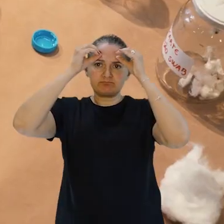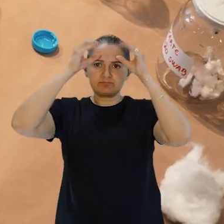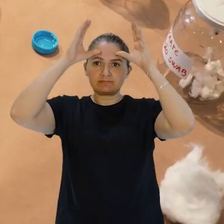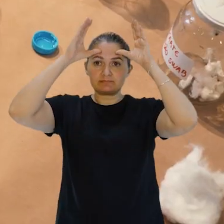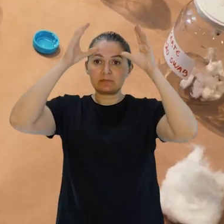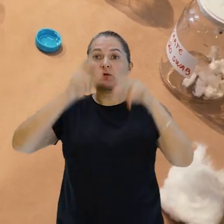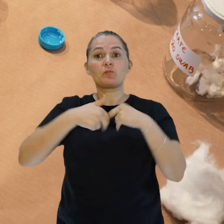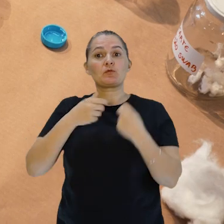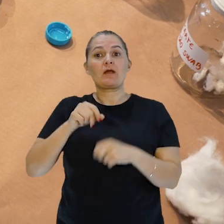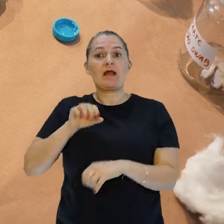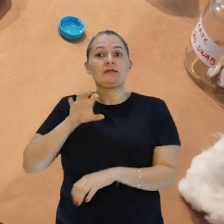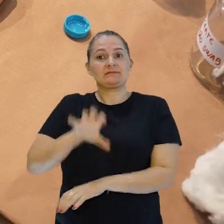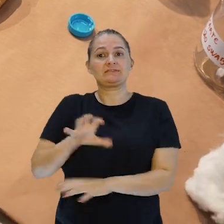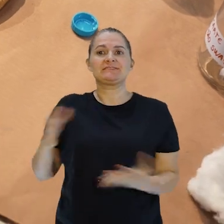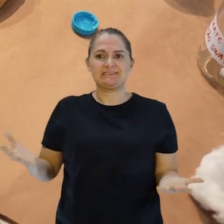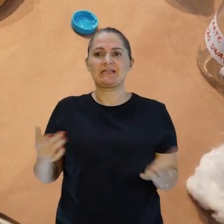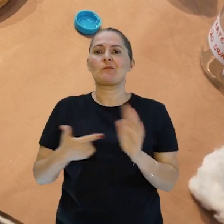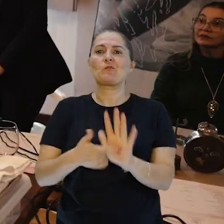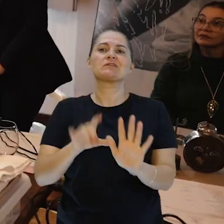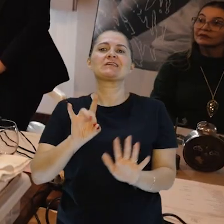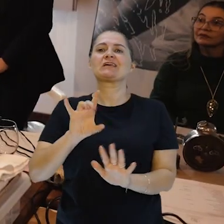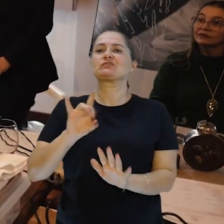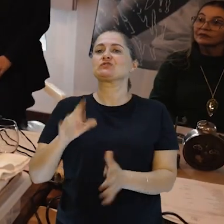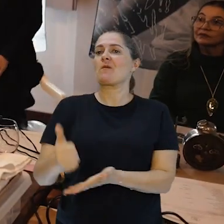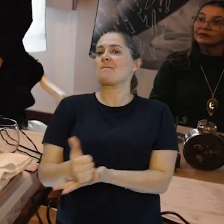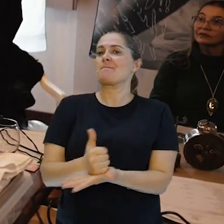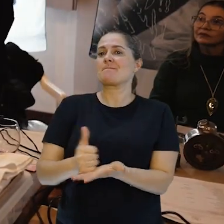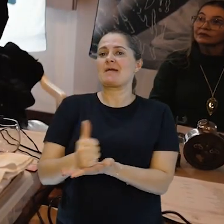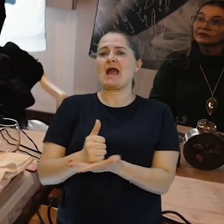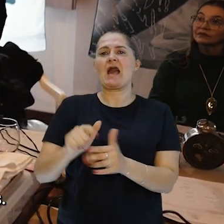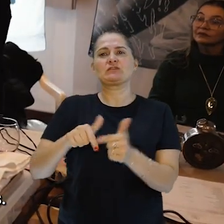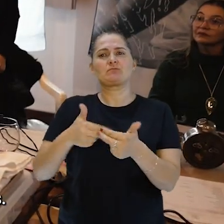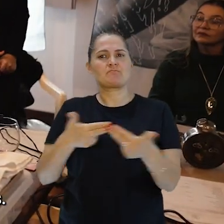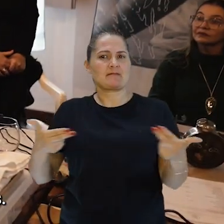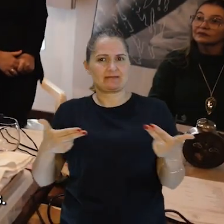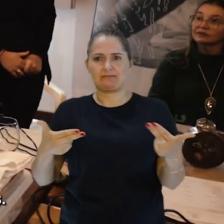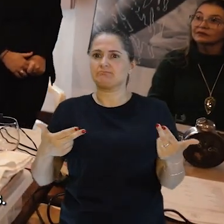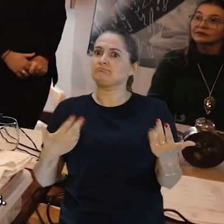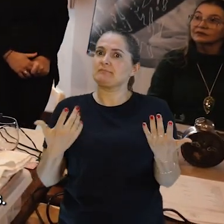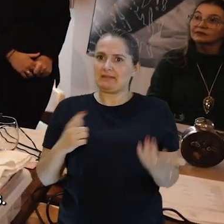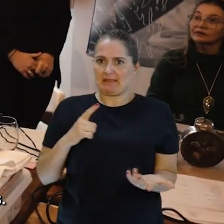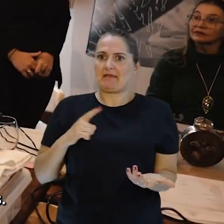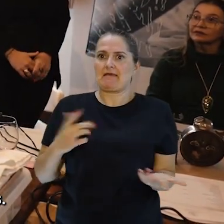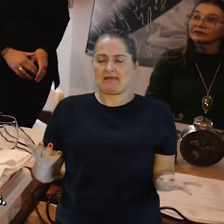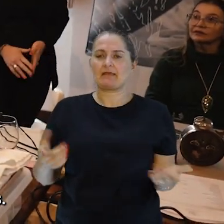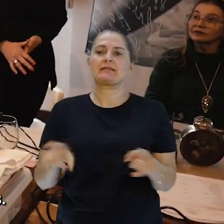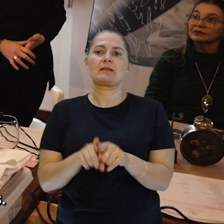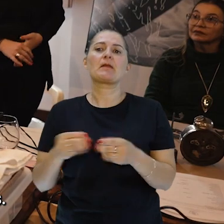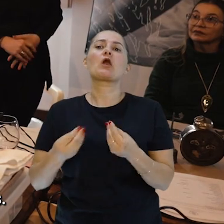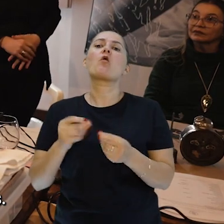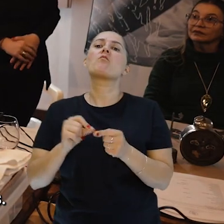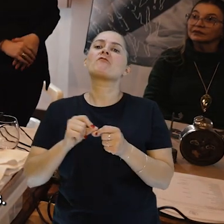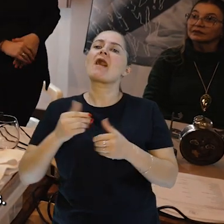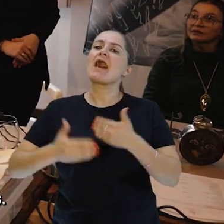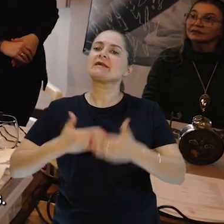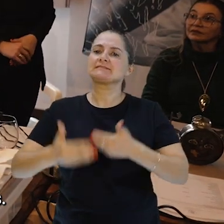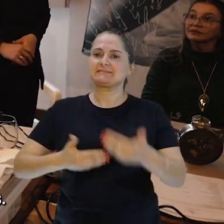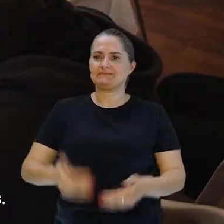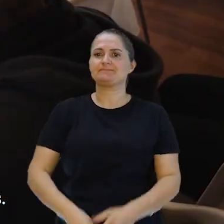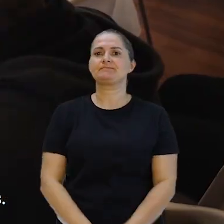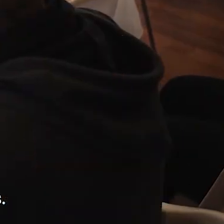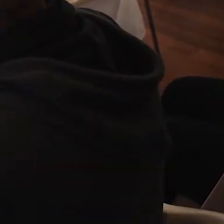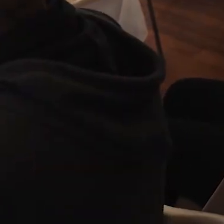Então é bem isso, né? É mostrar o básico para vocês, né? Equipamentos básicos, materiais básicos, né?